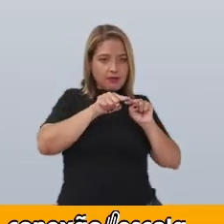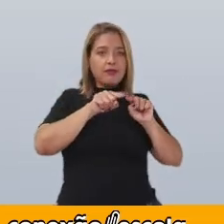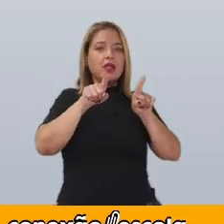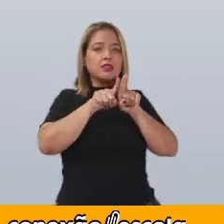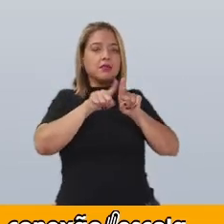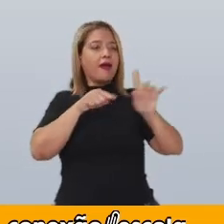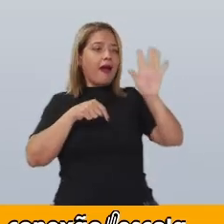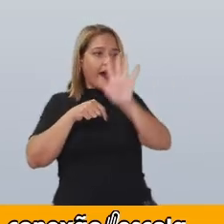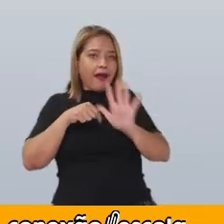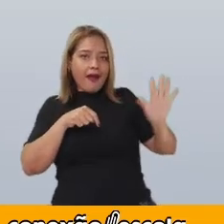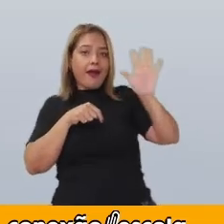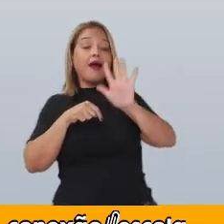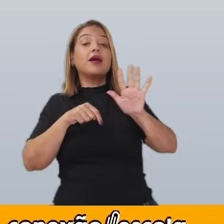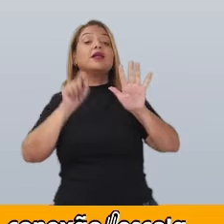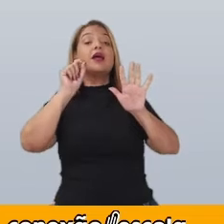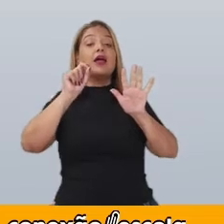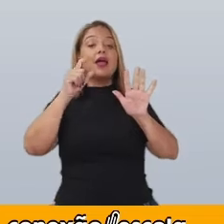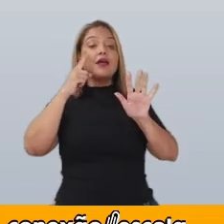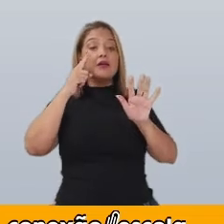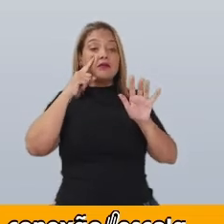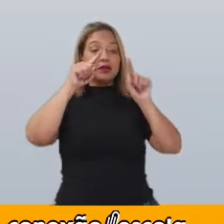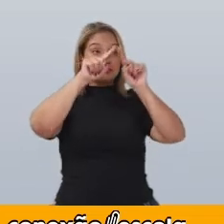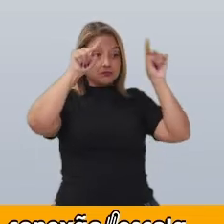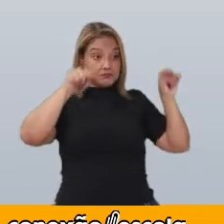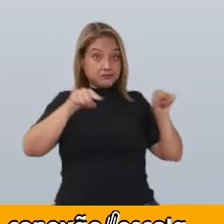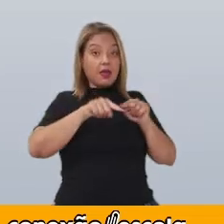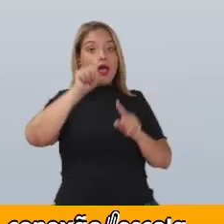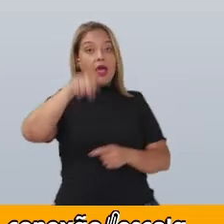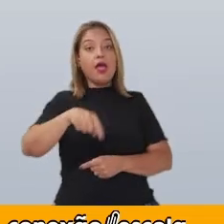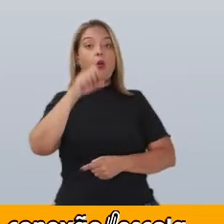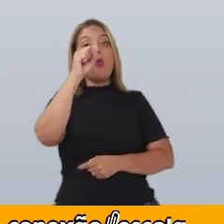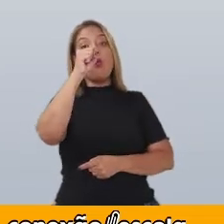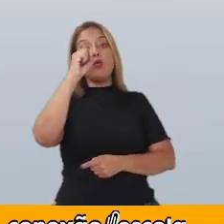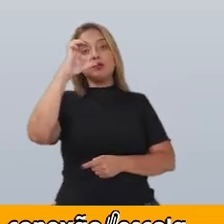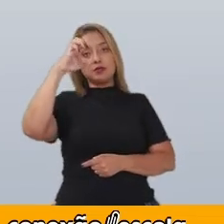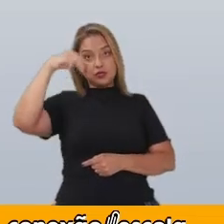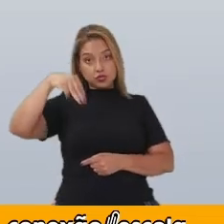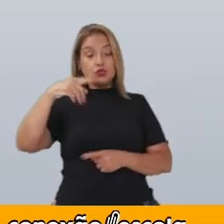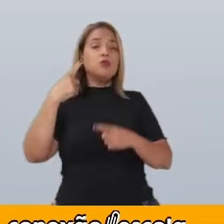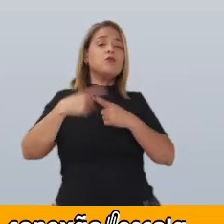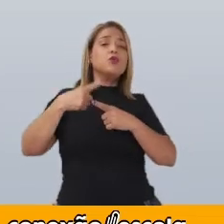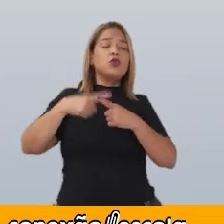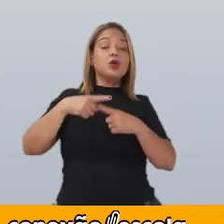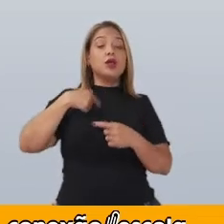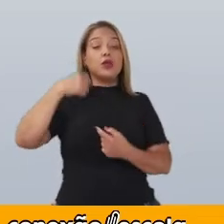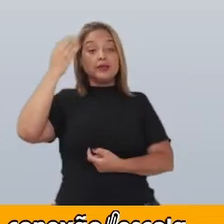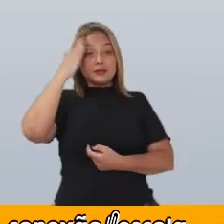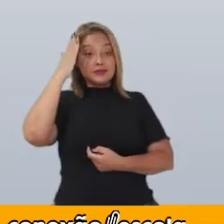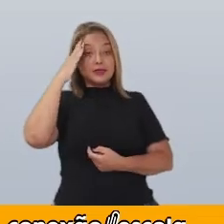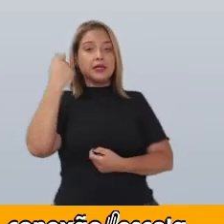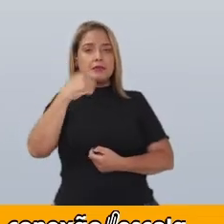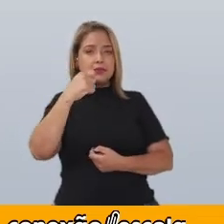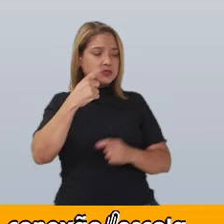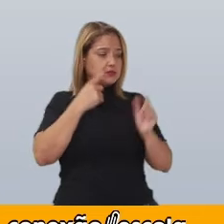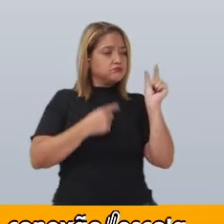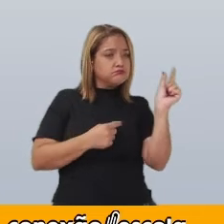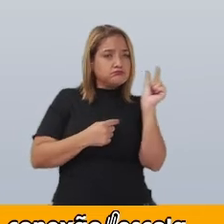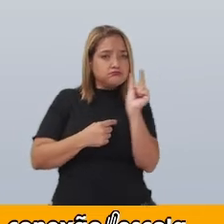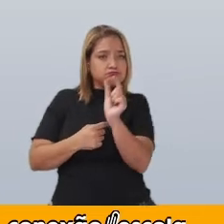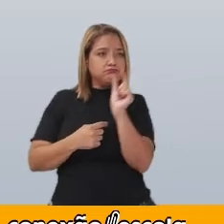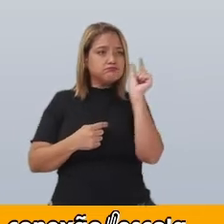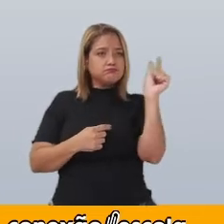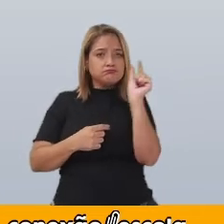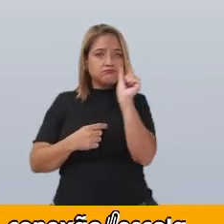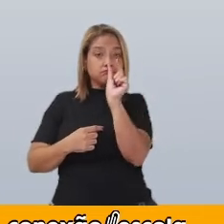igual a 8 centímetros quadrados. Por quê? Porque precisamos de 8 quadradinhos de 1 centímetro